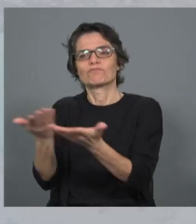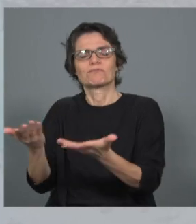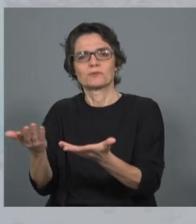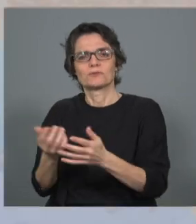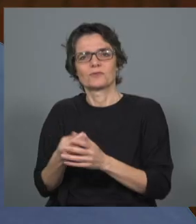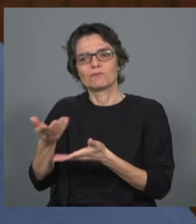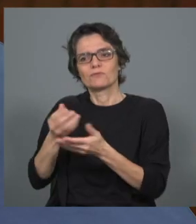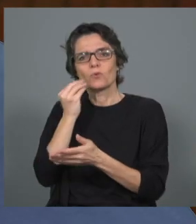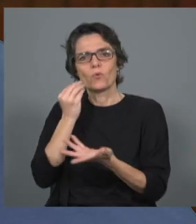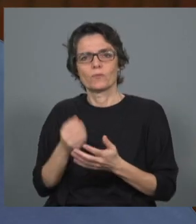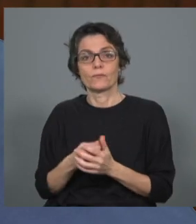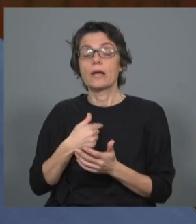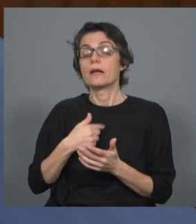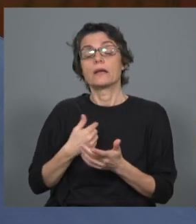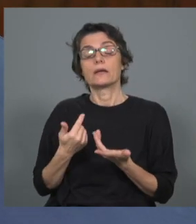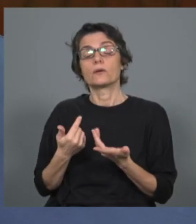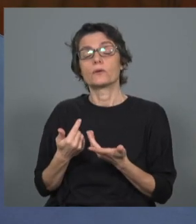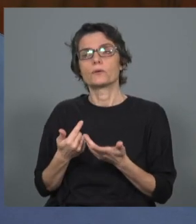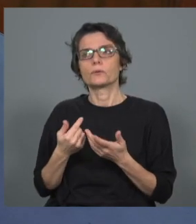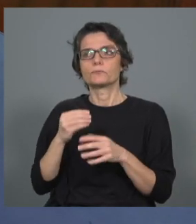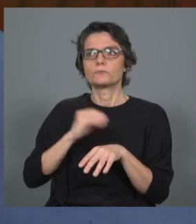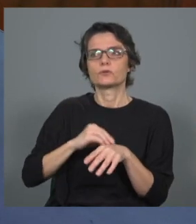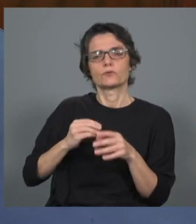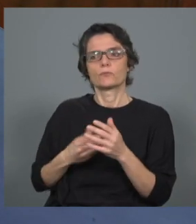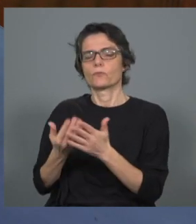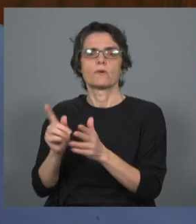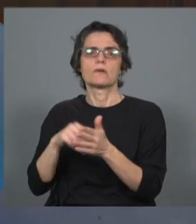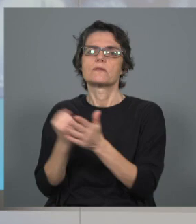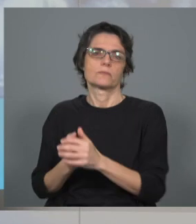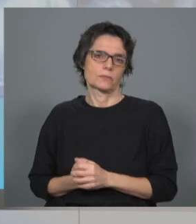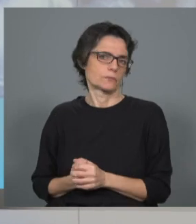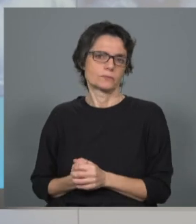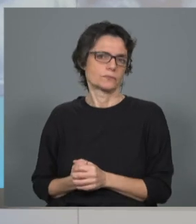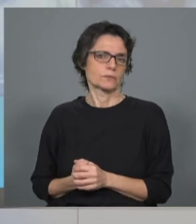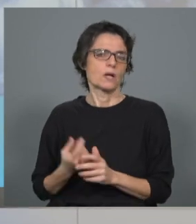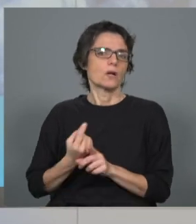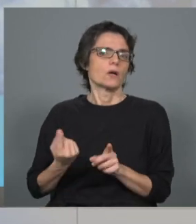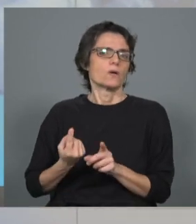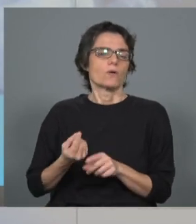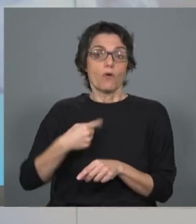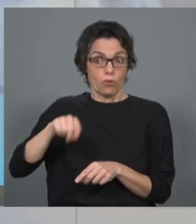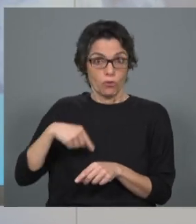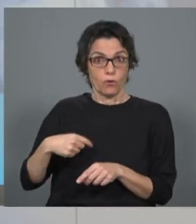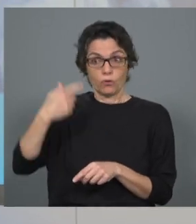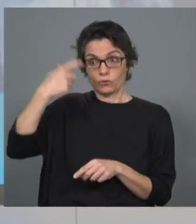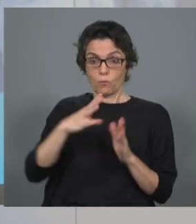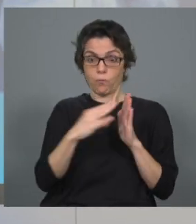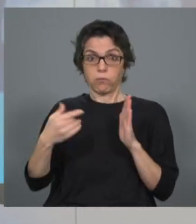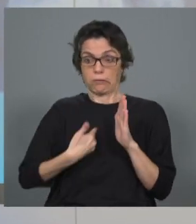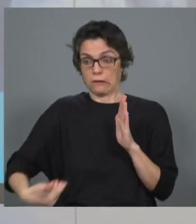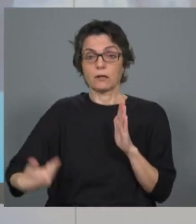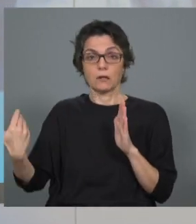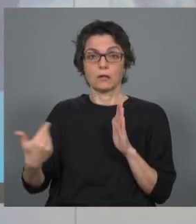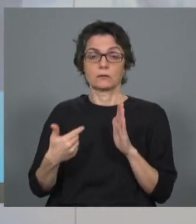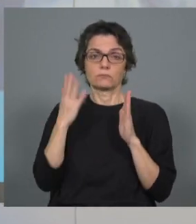cultura vocacional a partir do testemunho. Diria que cada vez mais é preciso que o nosso testemunho enquanto consagradas, consagrados,